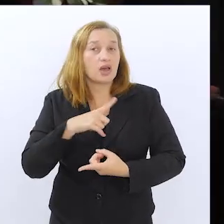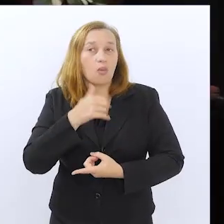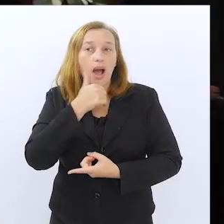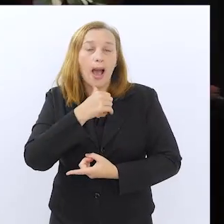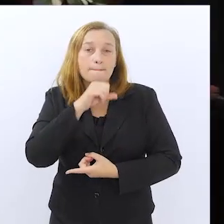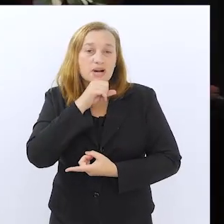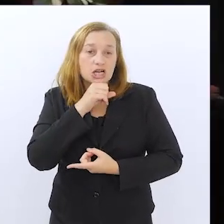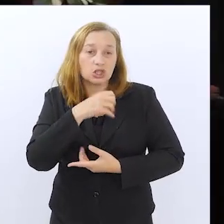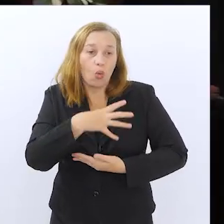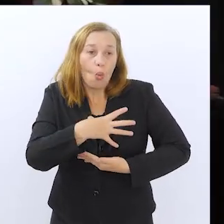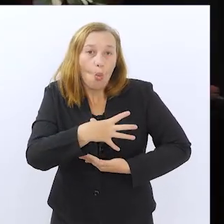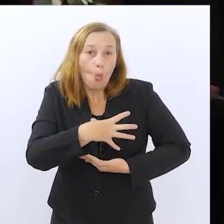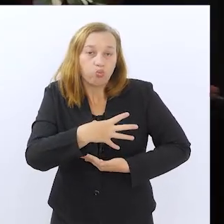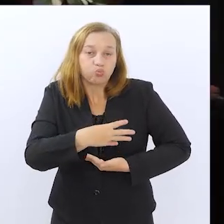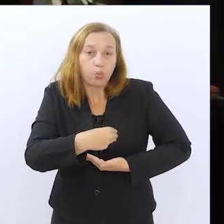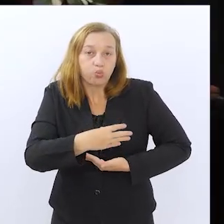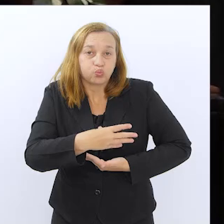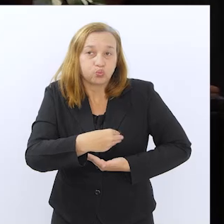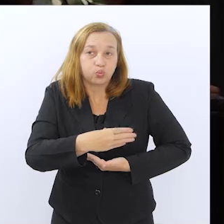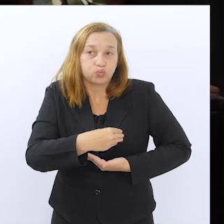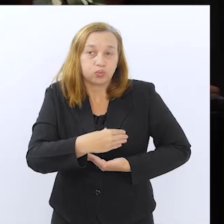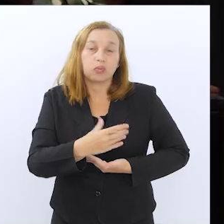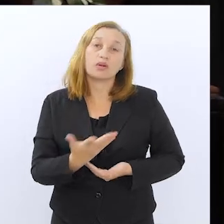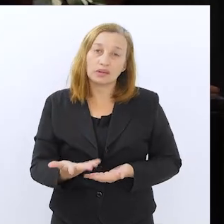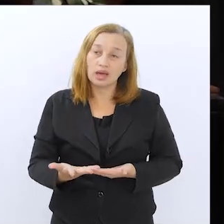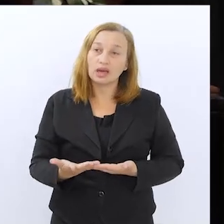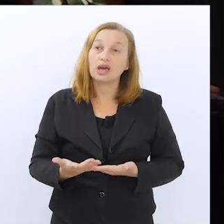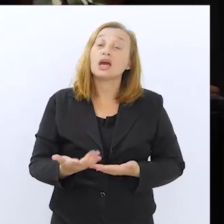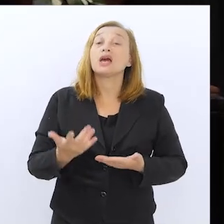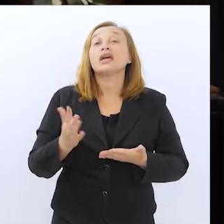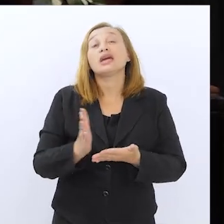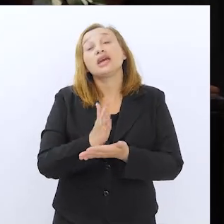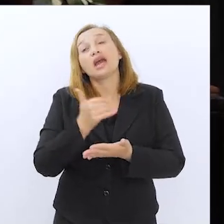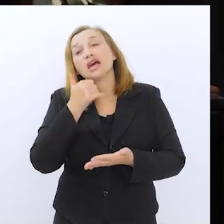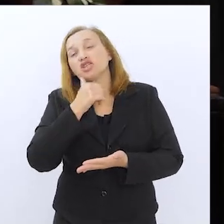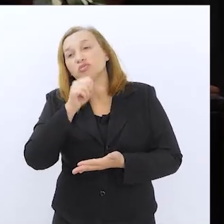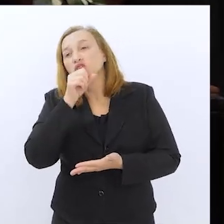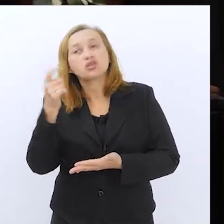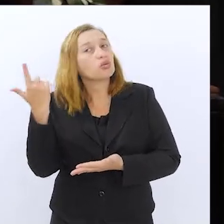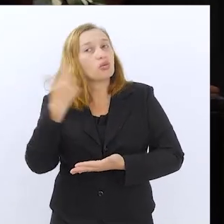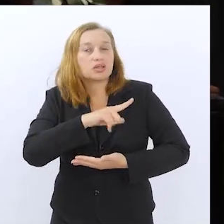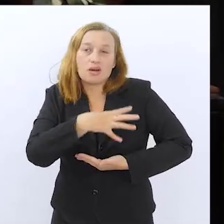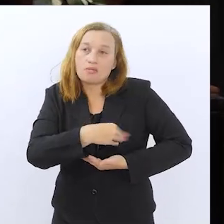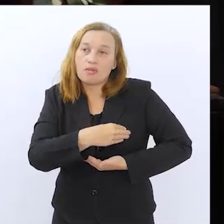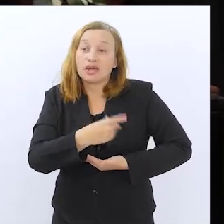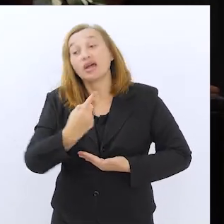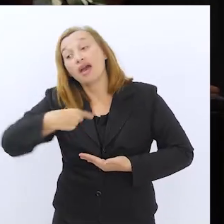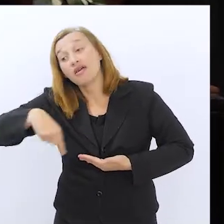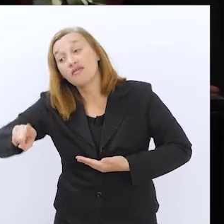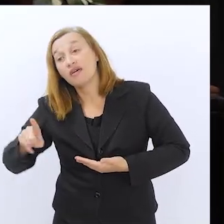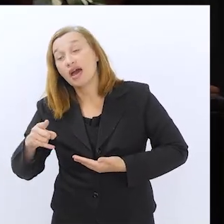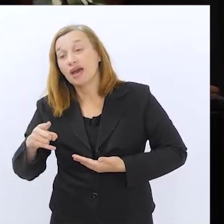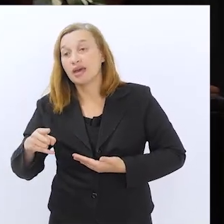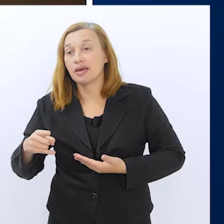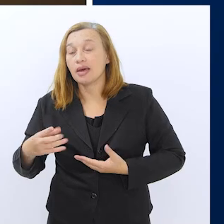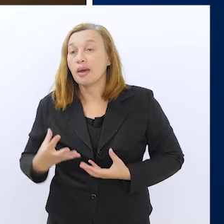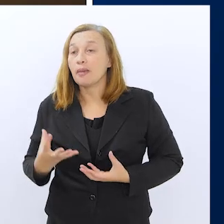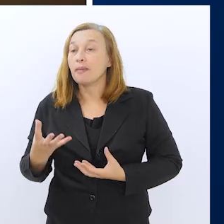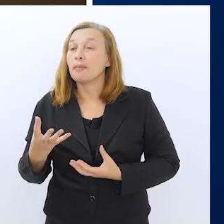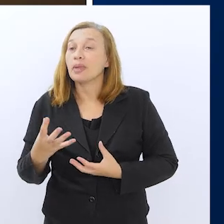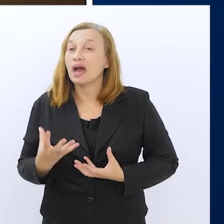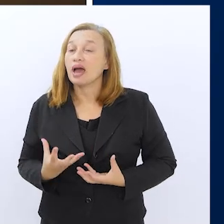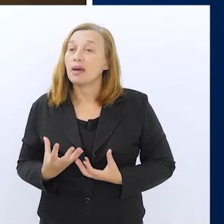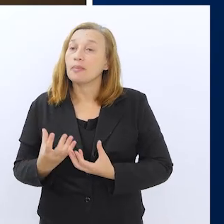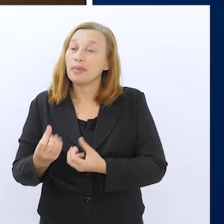tem o receptor. Essas mães que não conseguem amamentar, que vão aos bancos de leite, conta como é que isso funciona para gente. Claro,